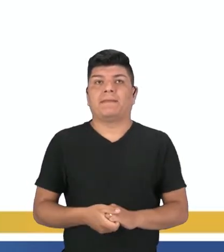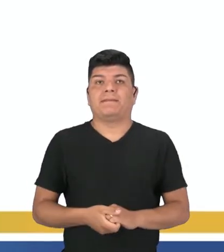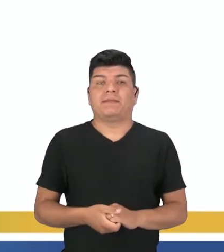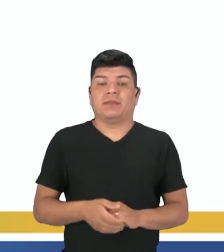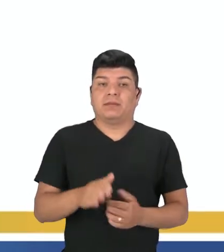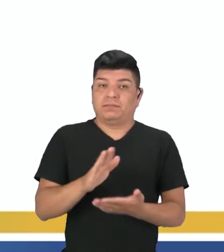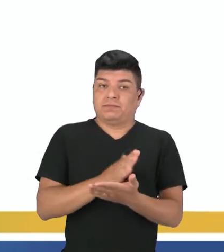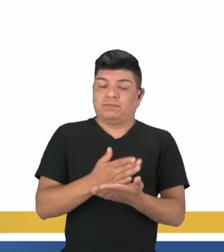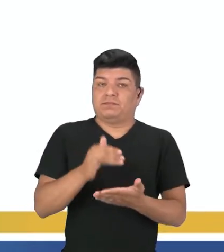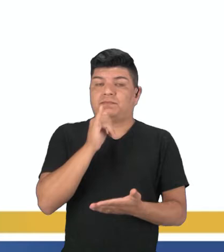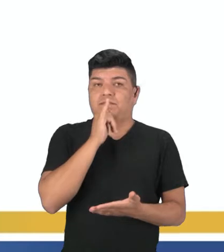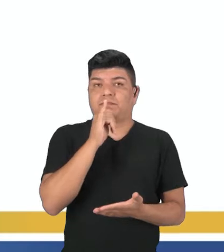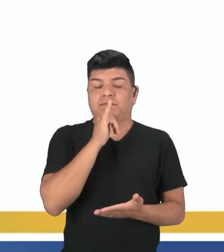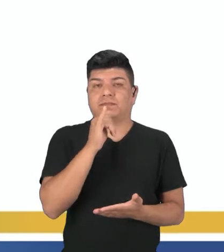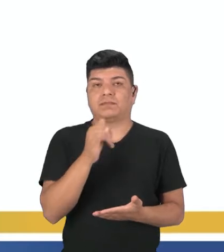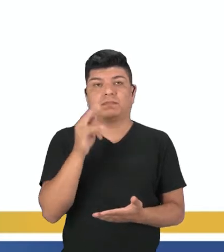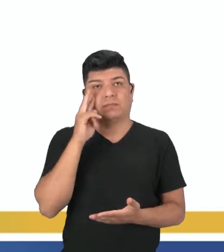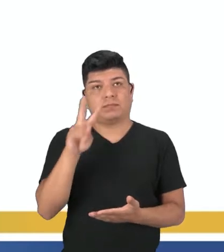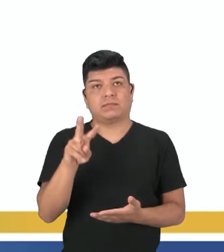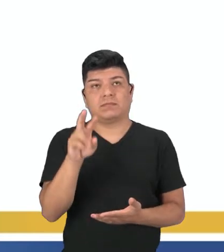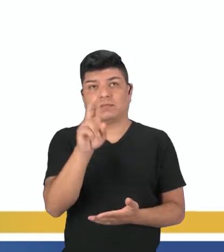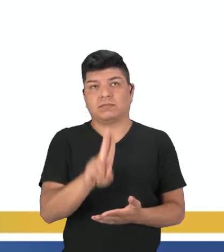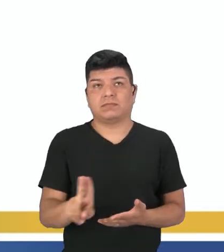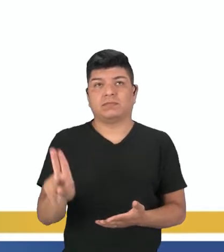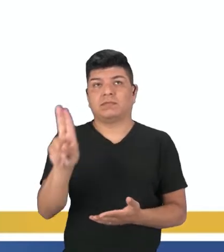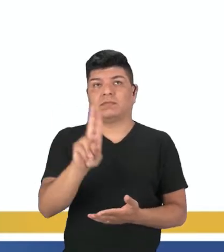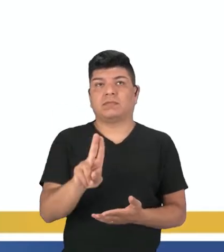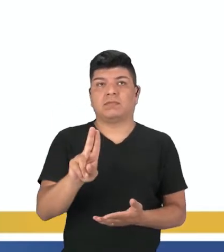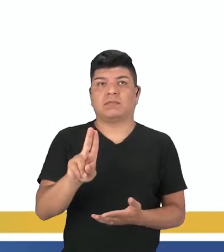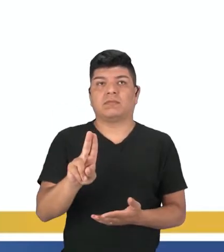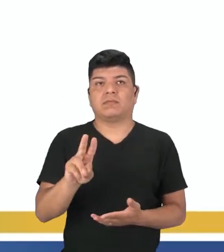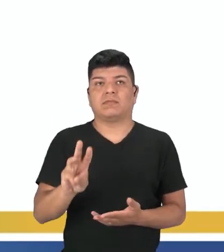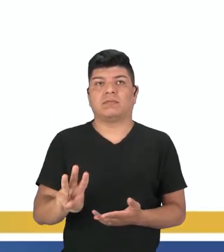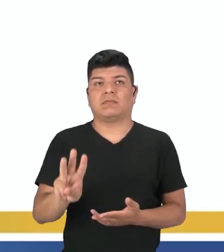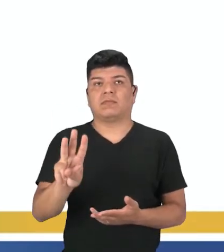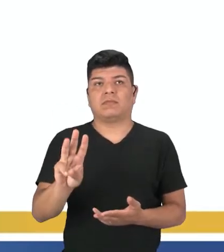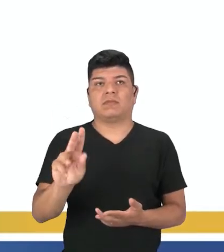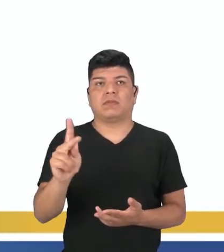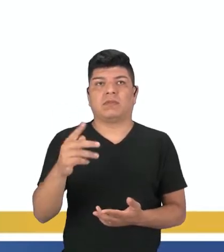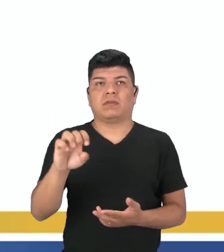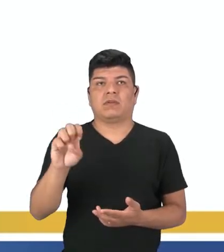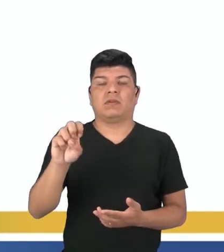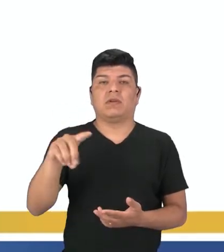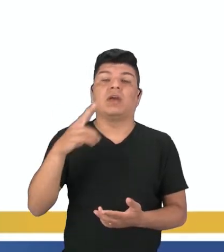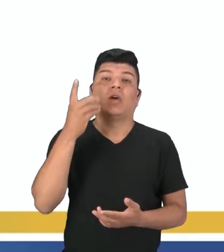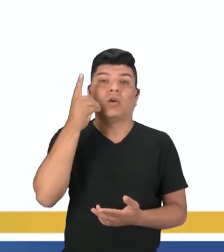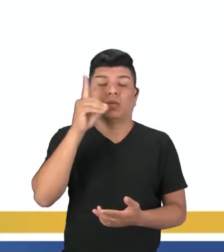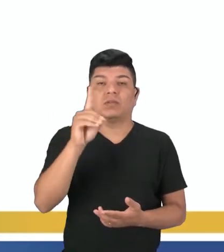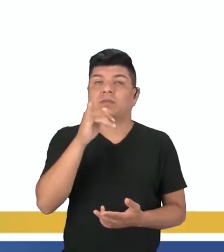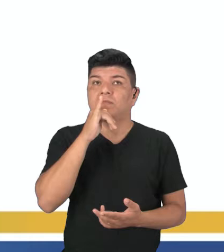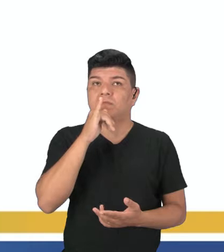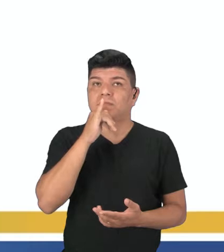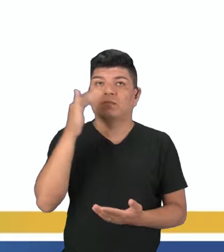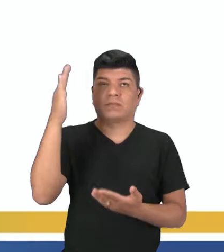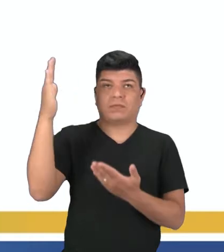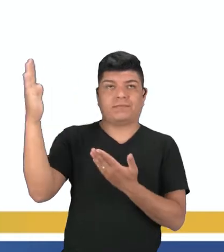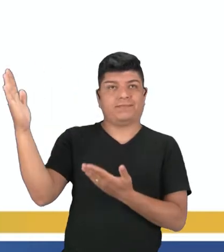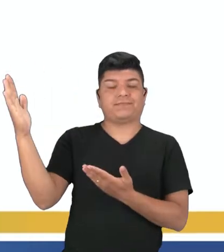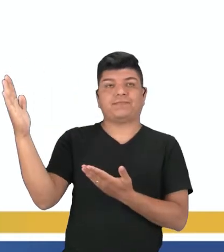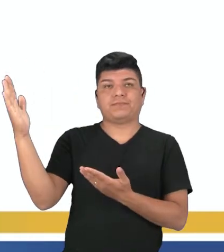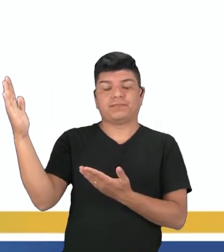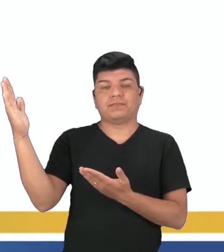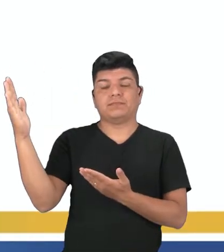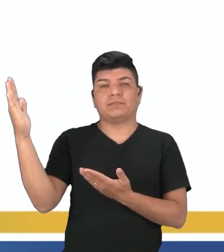vamos ver alguns exemplos aí. Olha, quando a gente usa o when. Lembra que o when a gente usa para falar de datas, né? Então tem um exemplo. When is